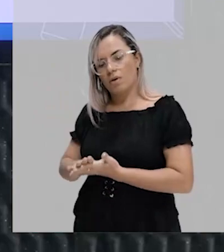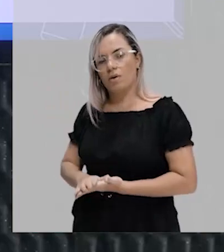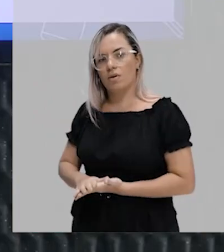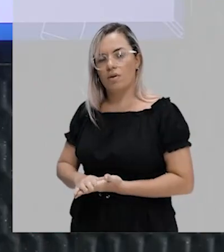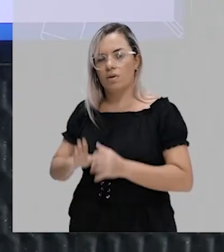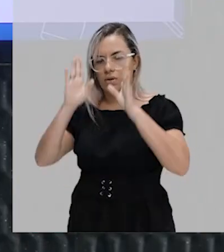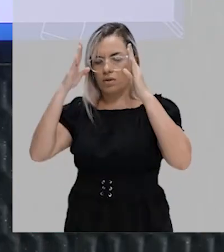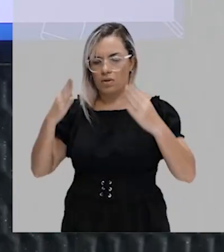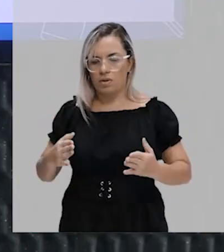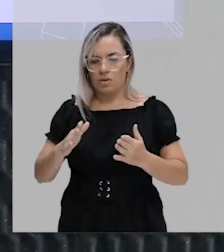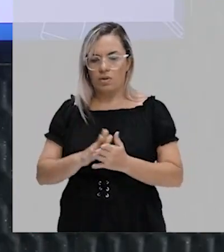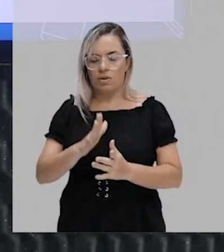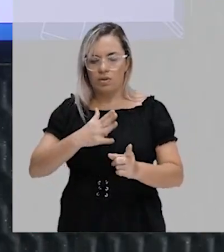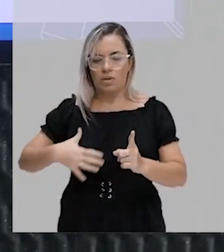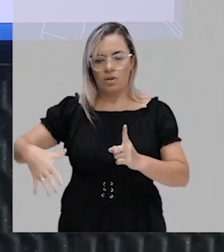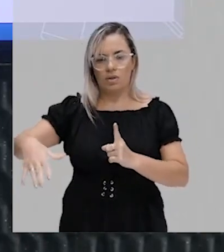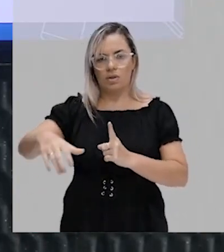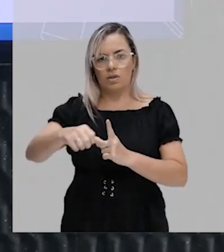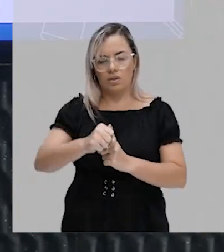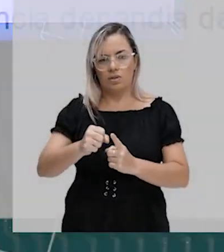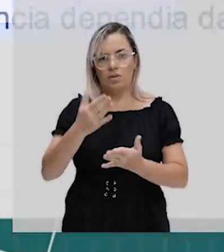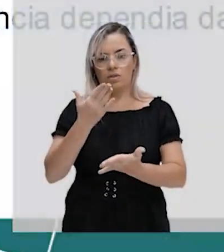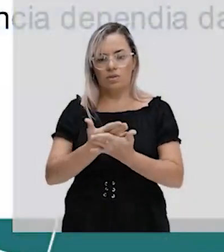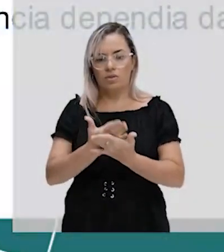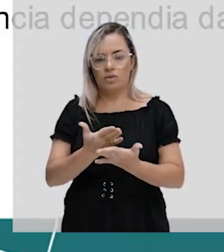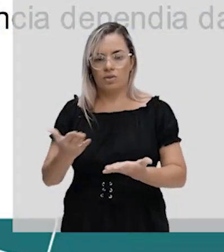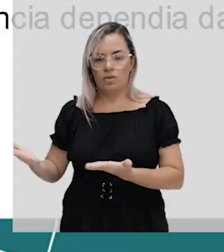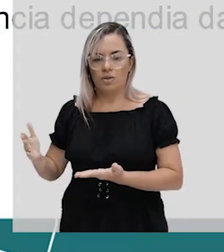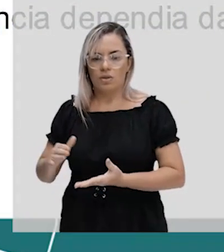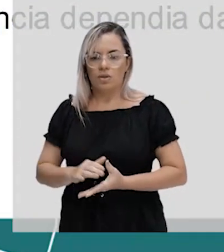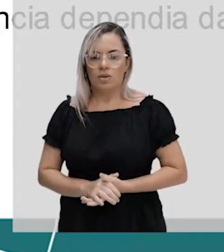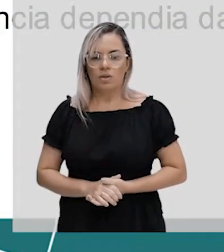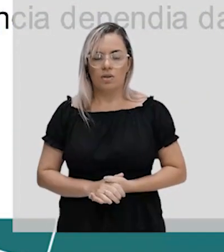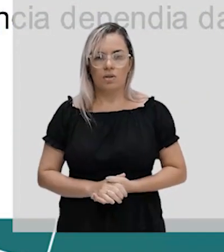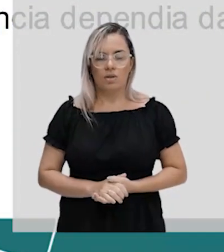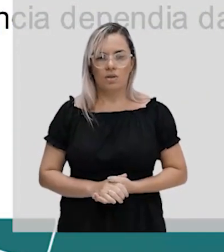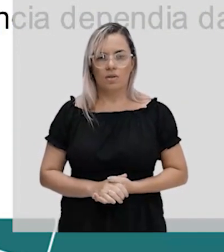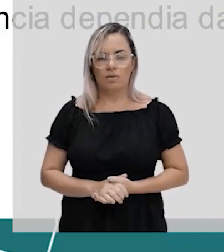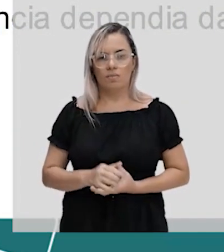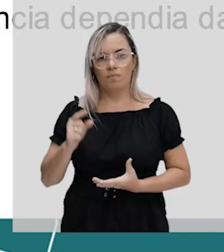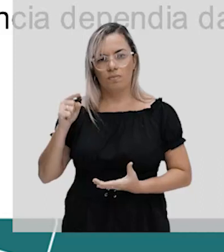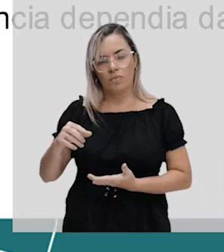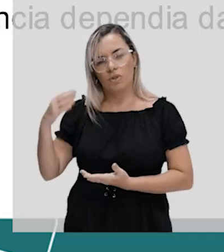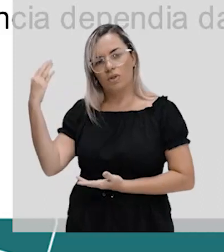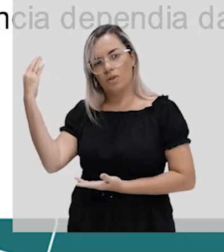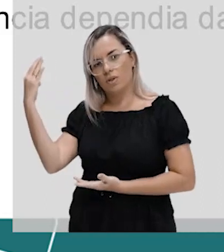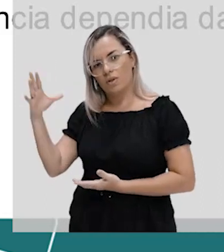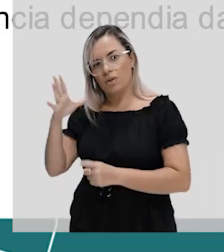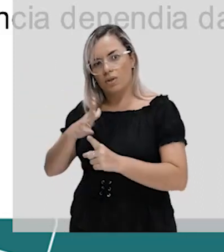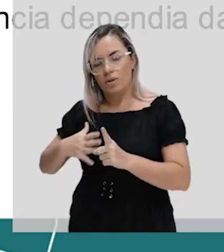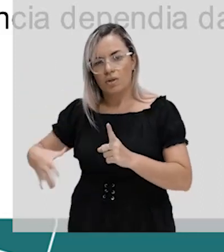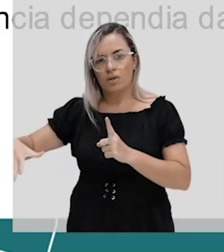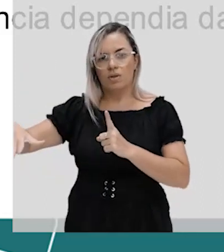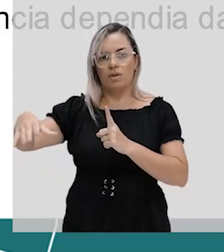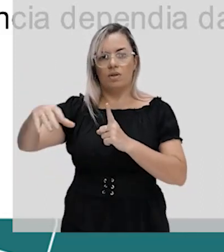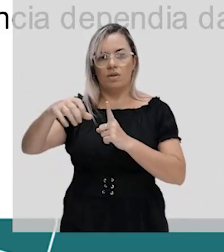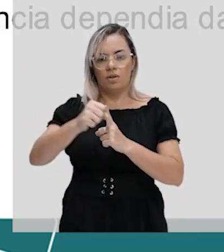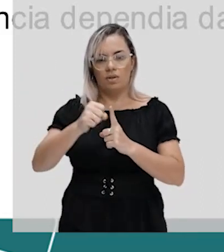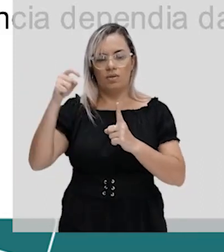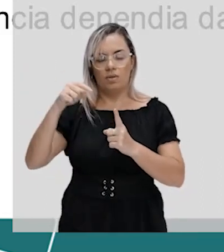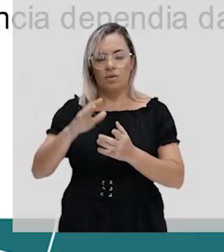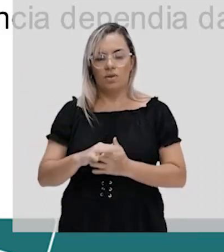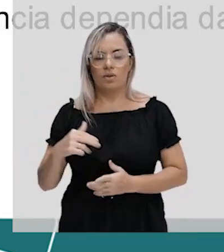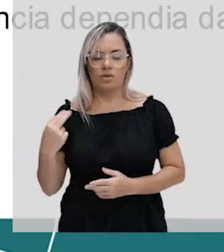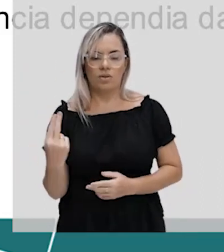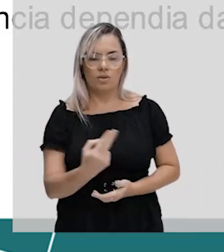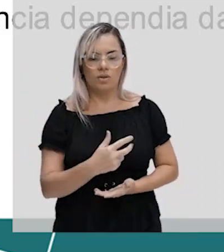na análise sociológica. E aí, nessa ciência sociológica de Durkheim, nós